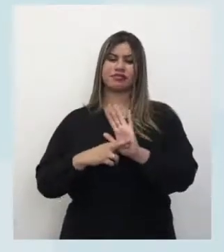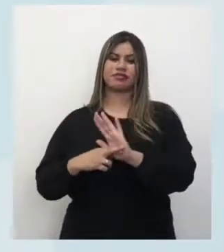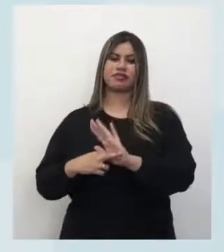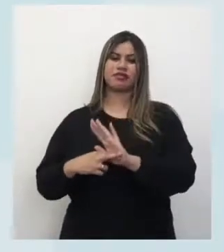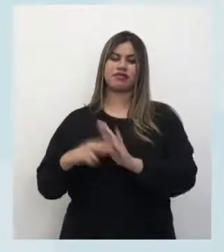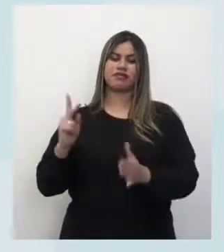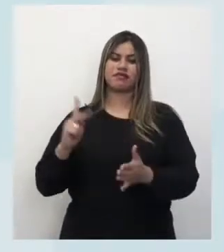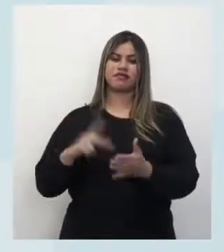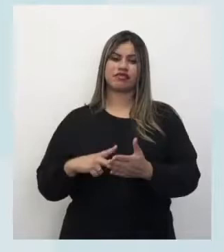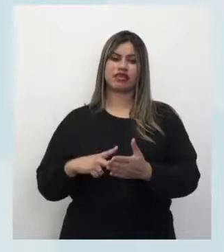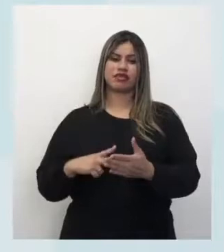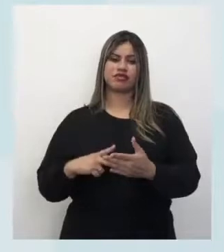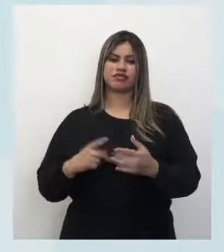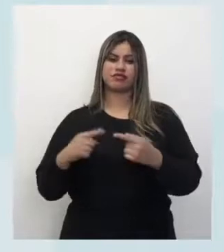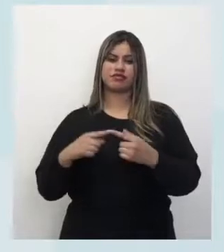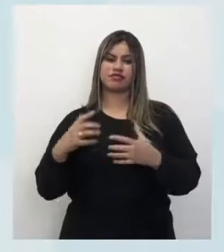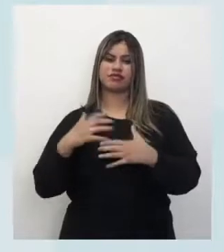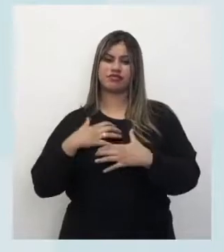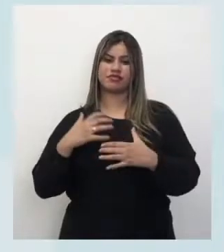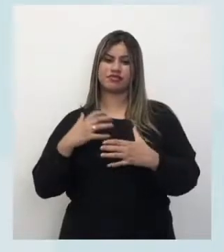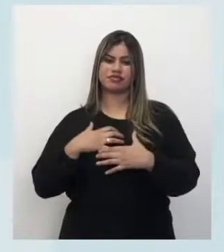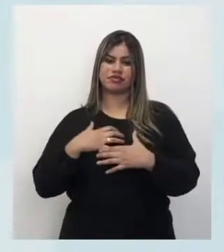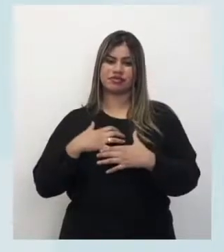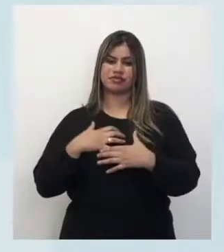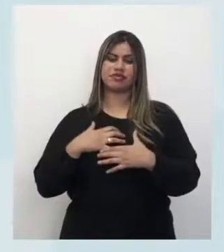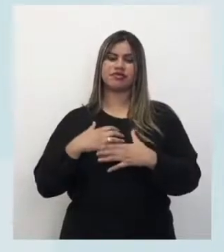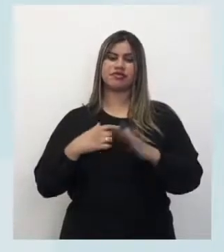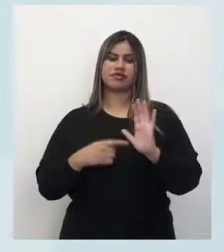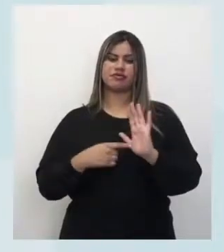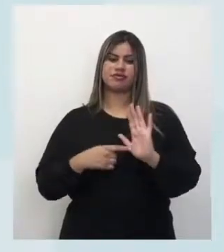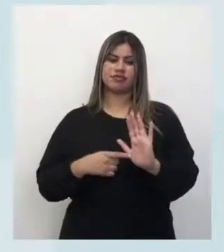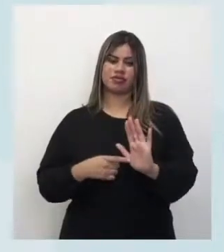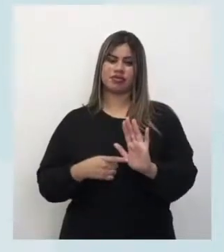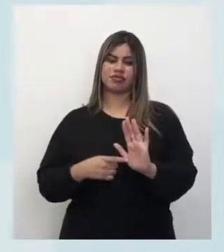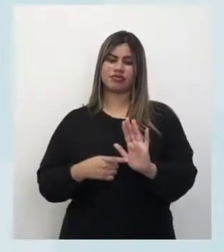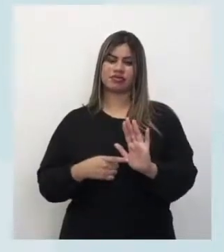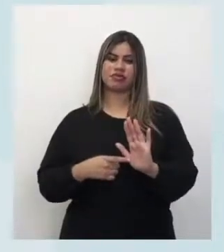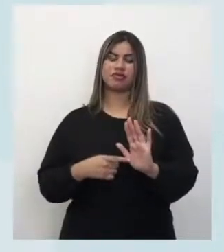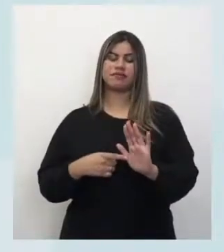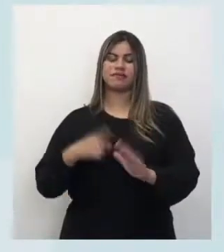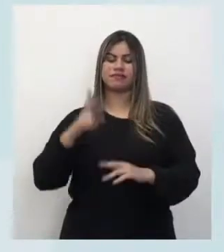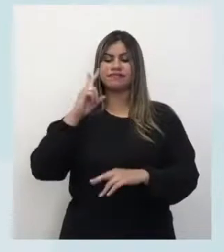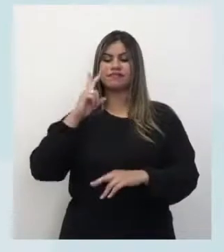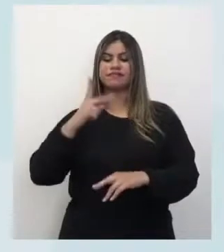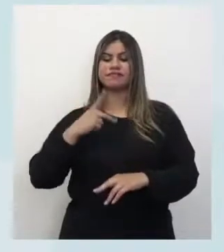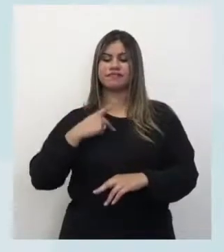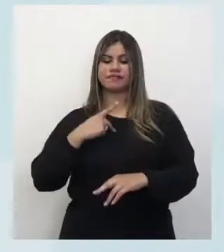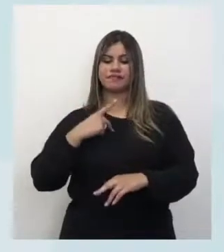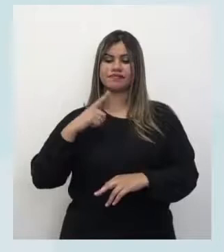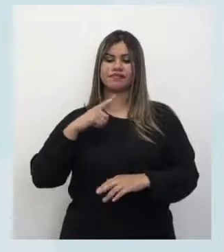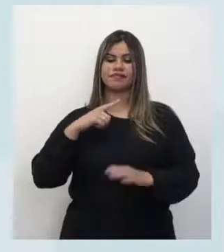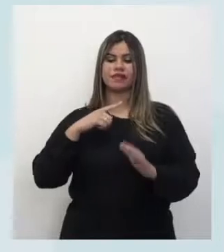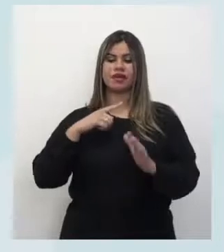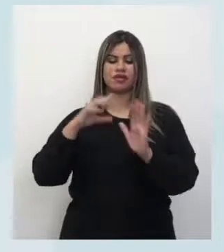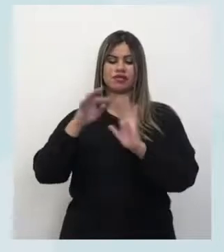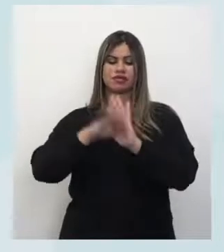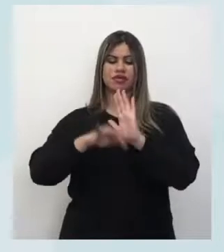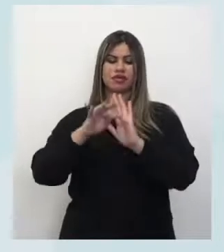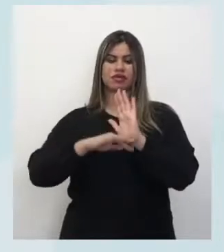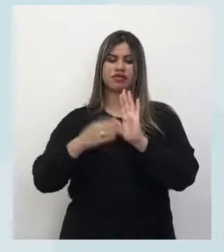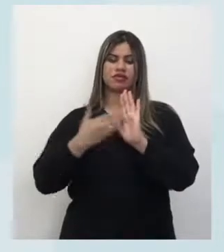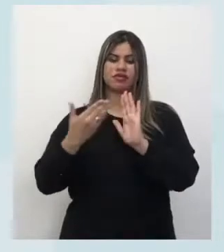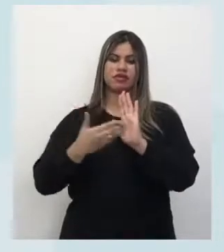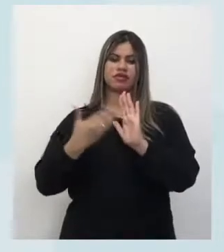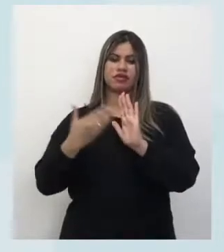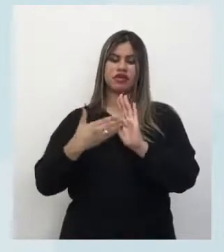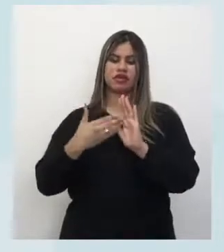realidade e damos sentido a ela manifesta a nossa singularidade. Esse texto que está presente aí no nosso caderno do aluno e do